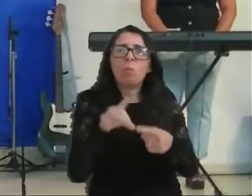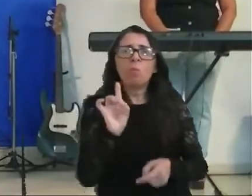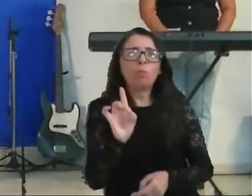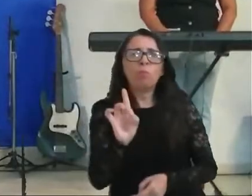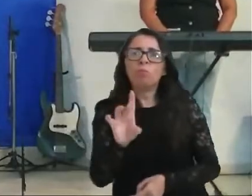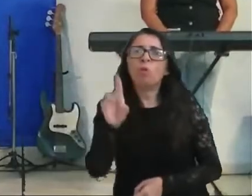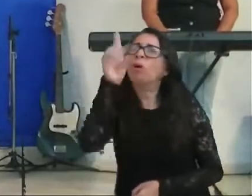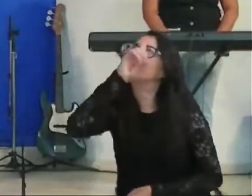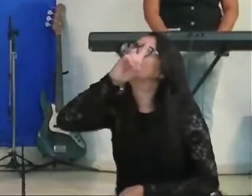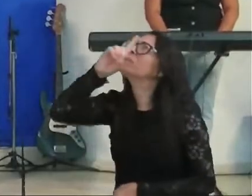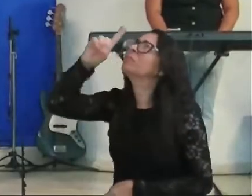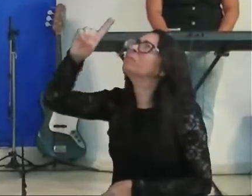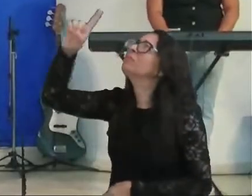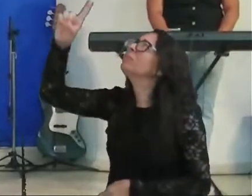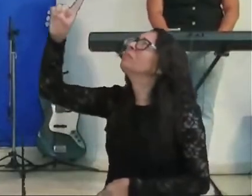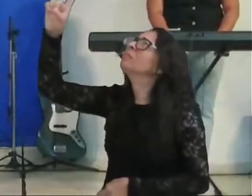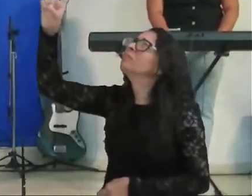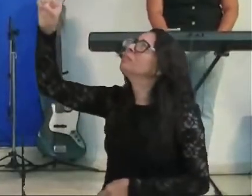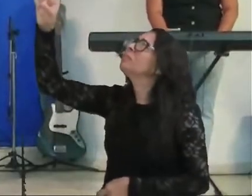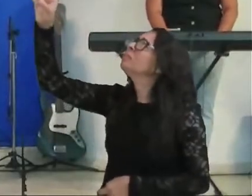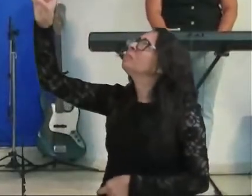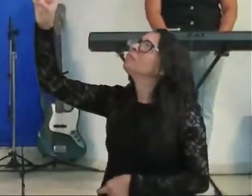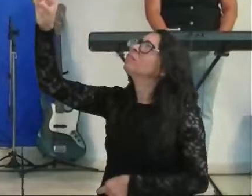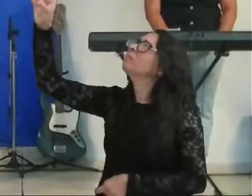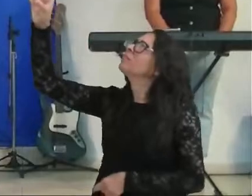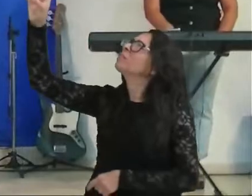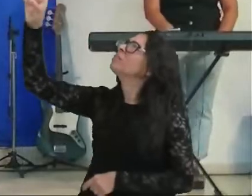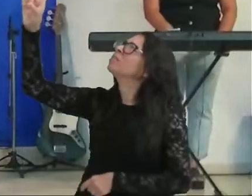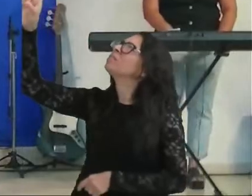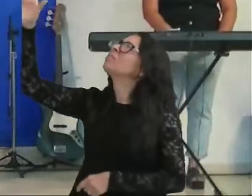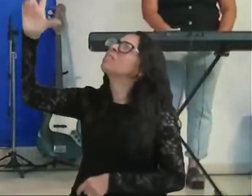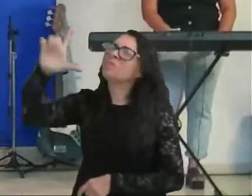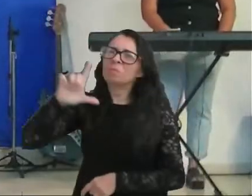confio em ti, eu confio